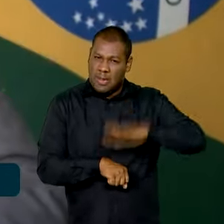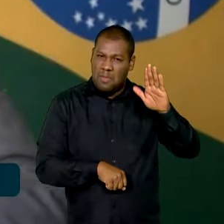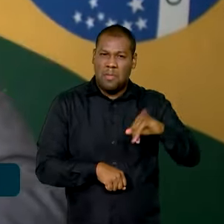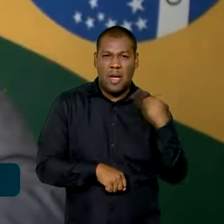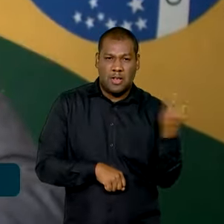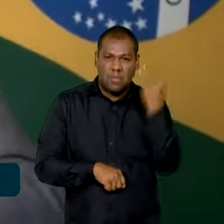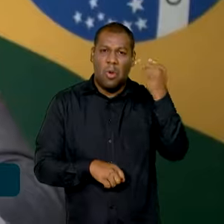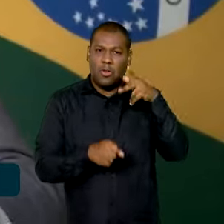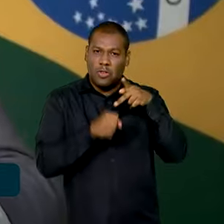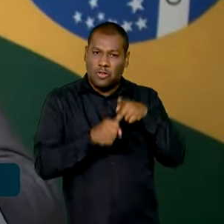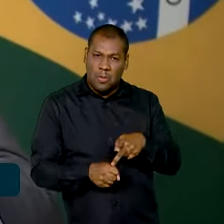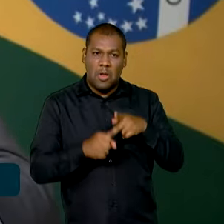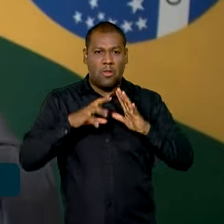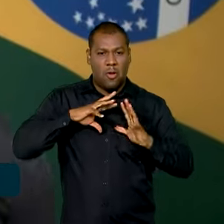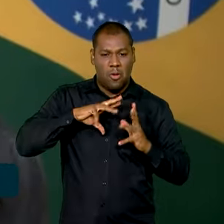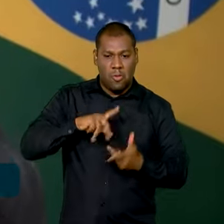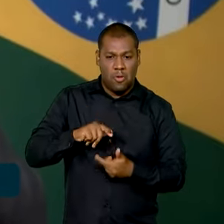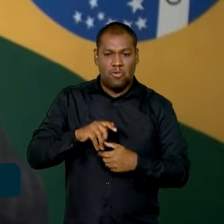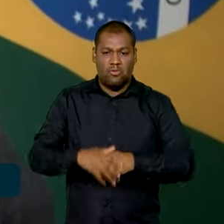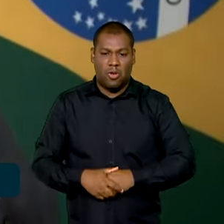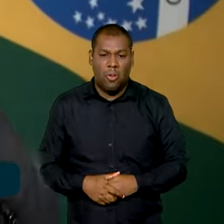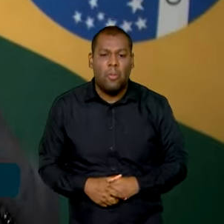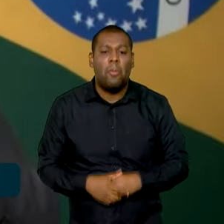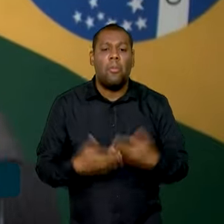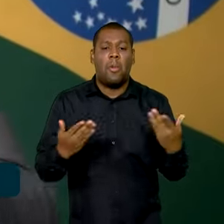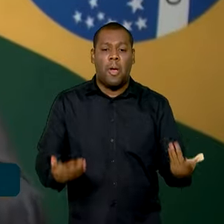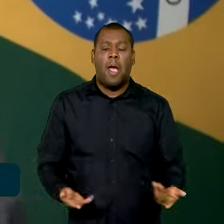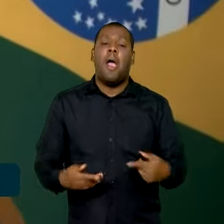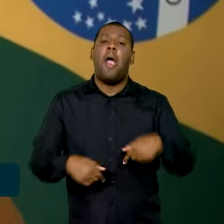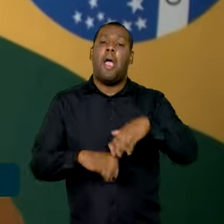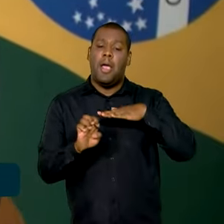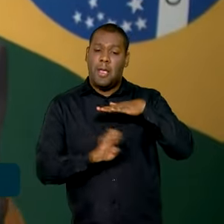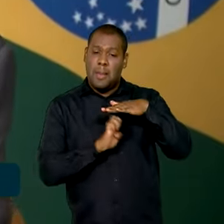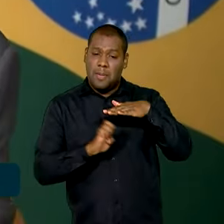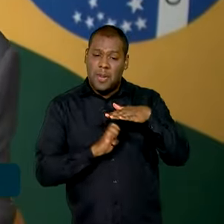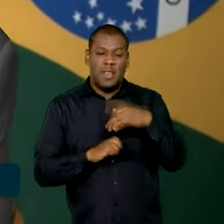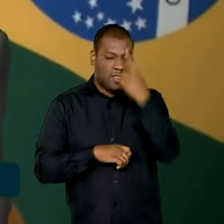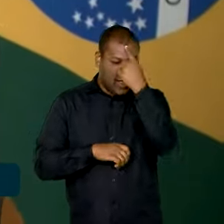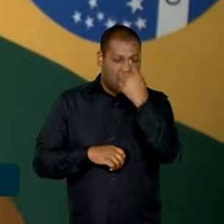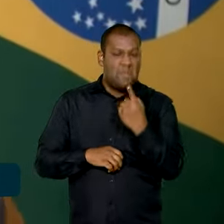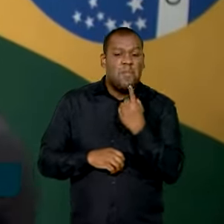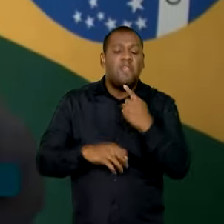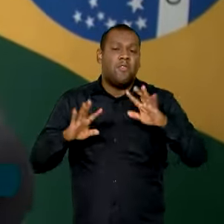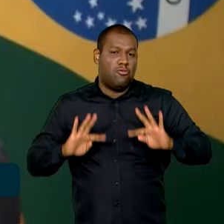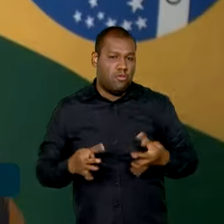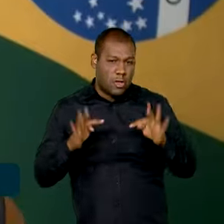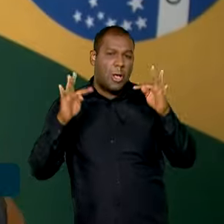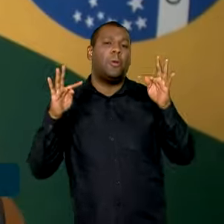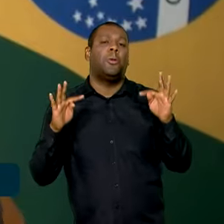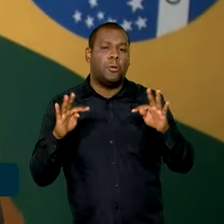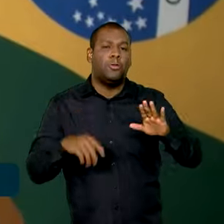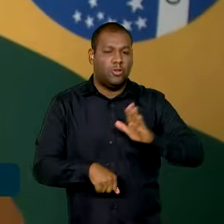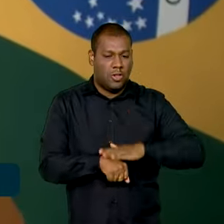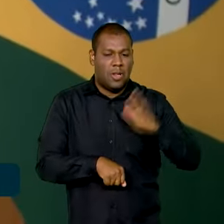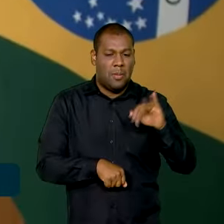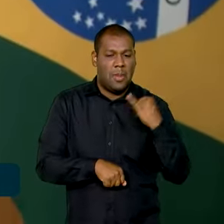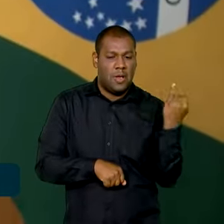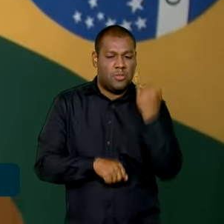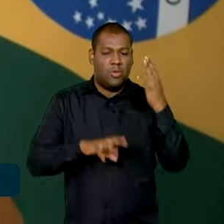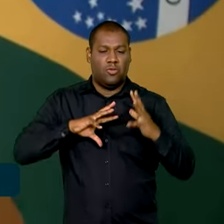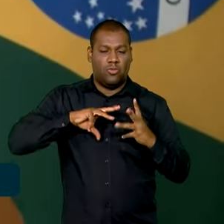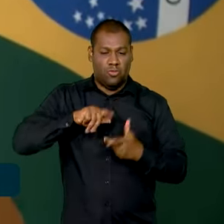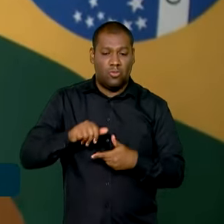mundo. É a empresa de maior capacidade tecnológica de prospecção em alta profundidade. Quando a gente achou o pré-sal